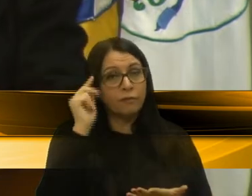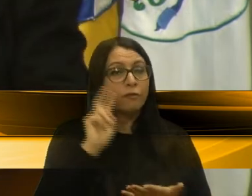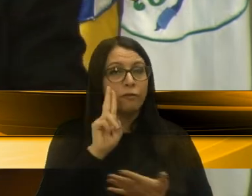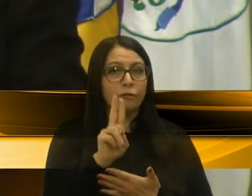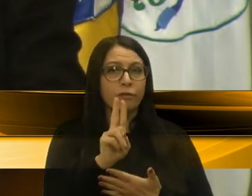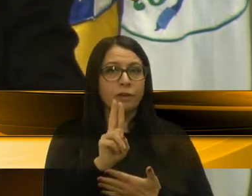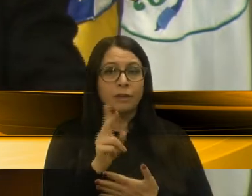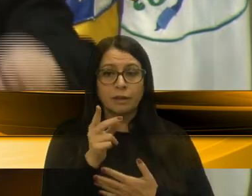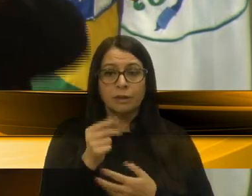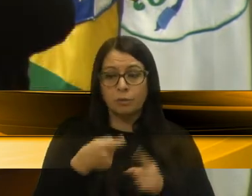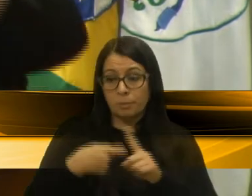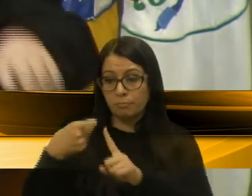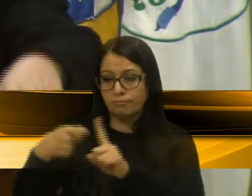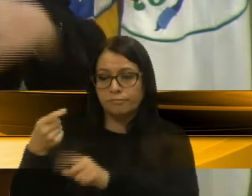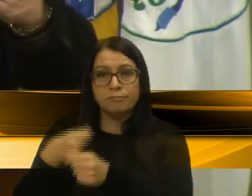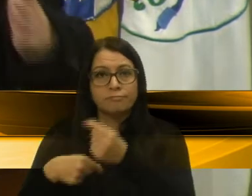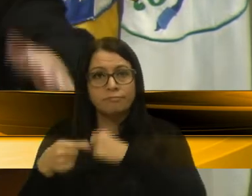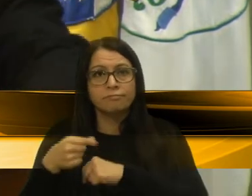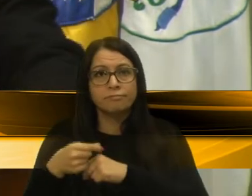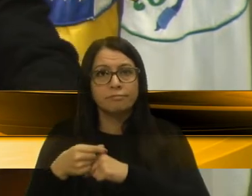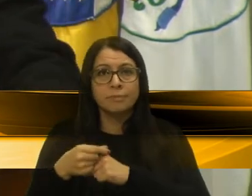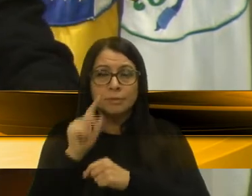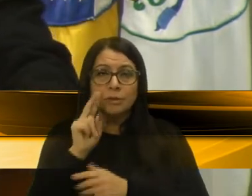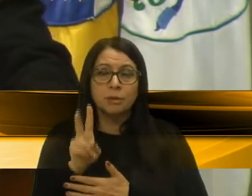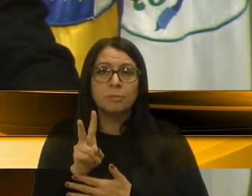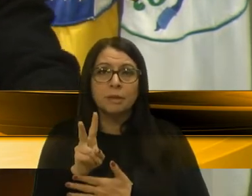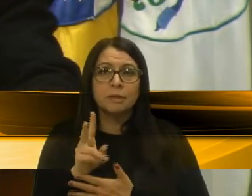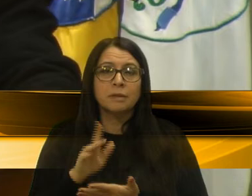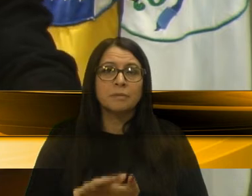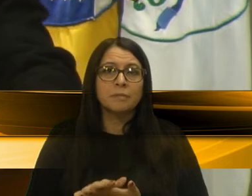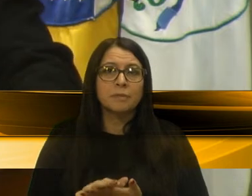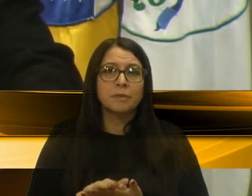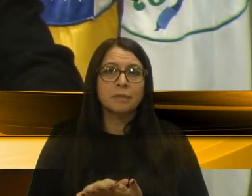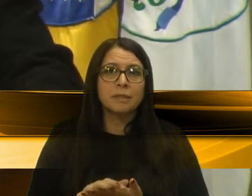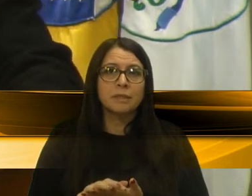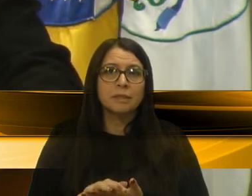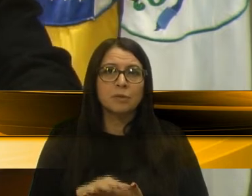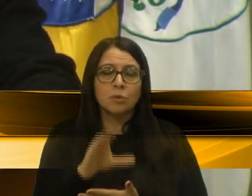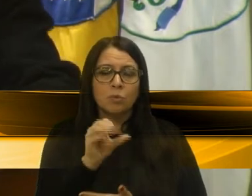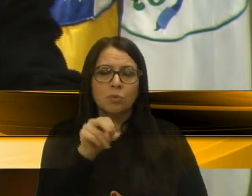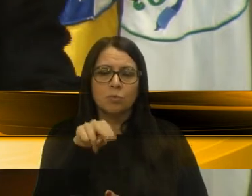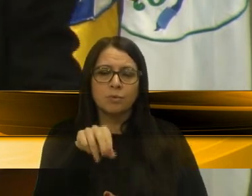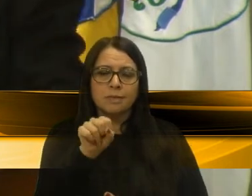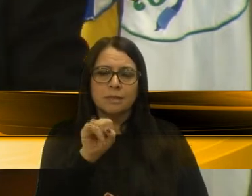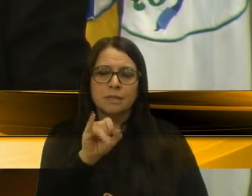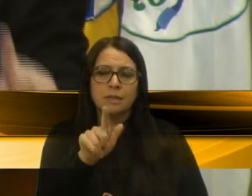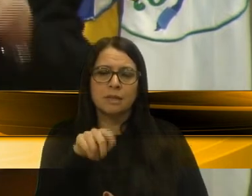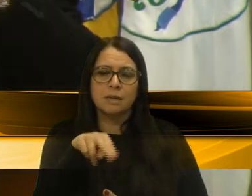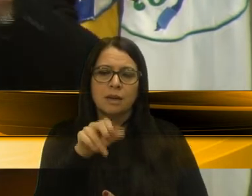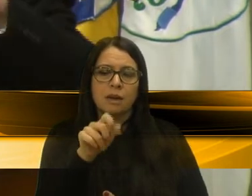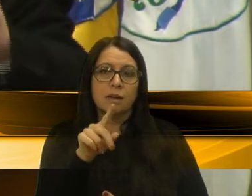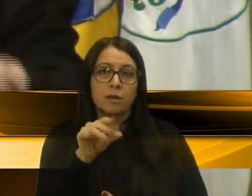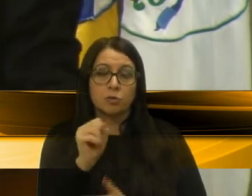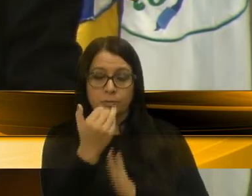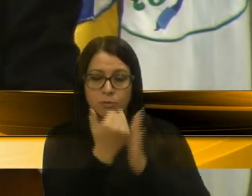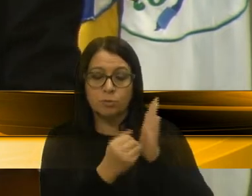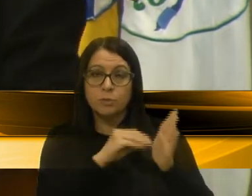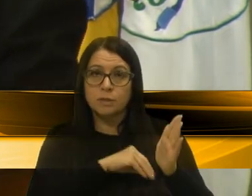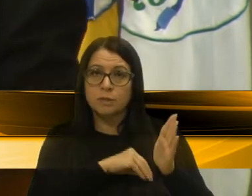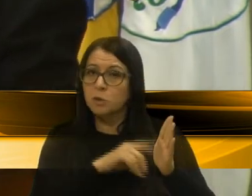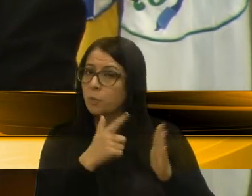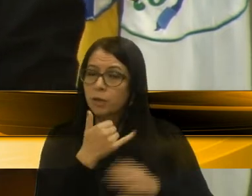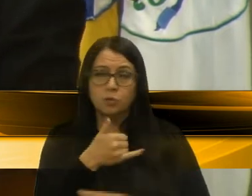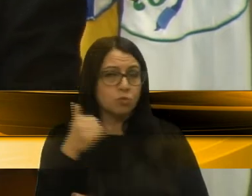um financiamento, mesmo aqueles que pegam os chamados consignados. Não existe juro no